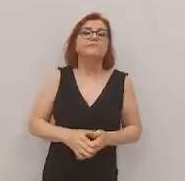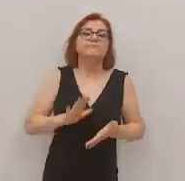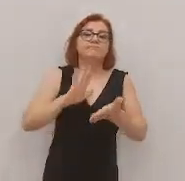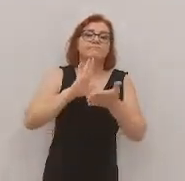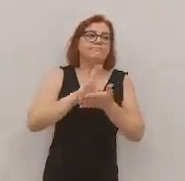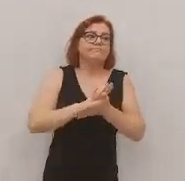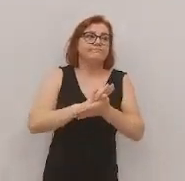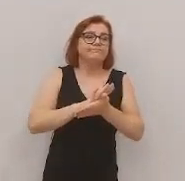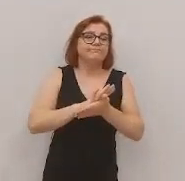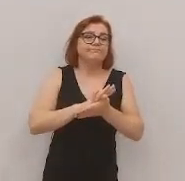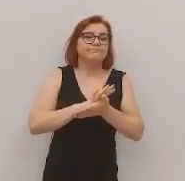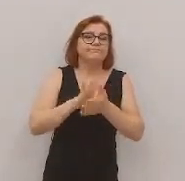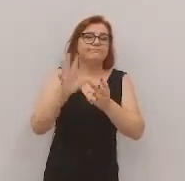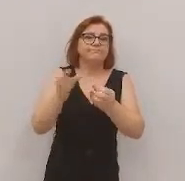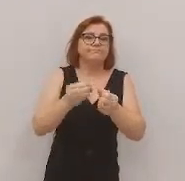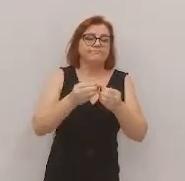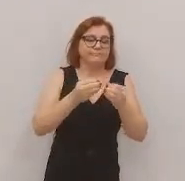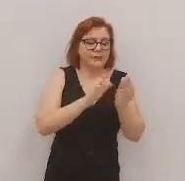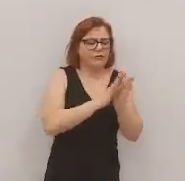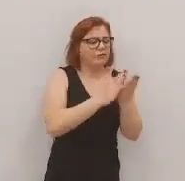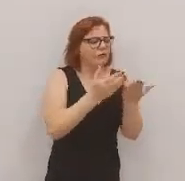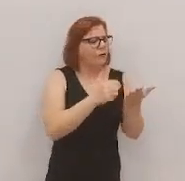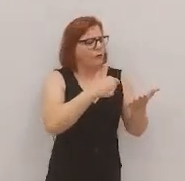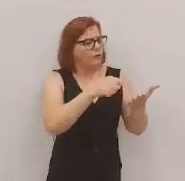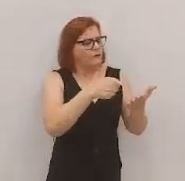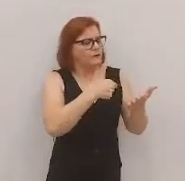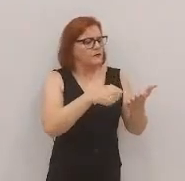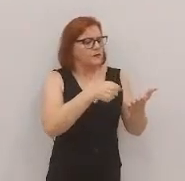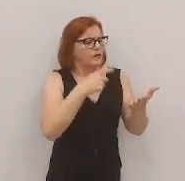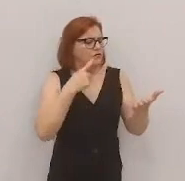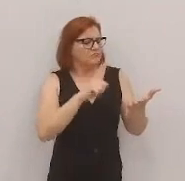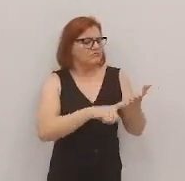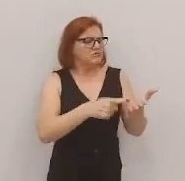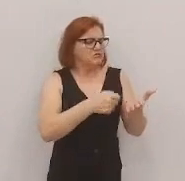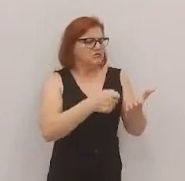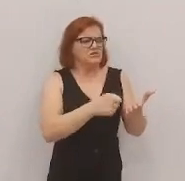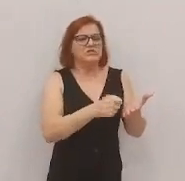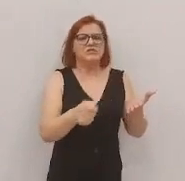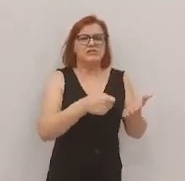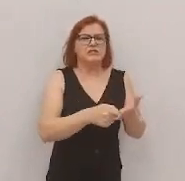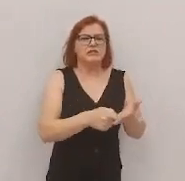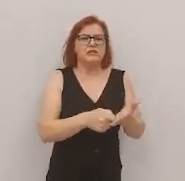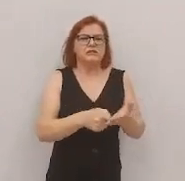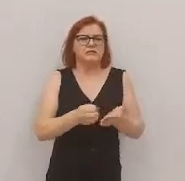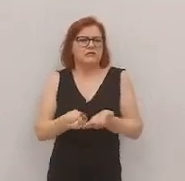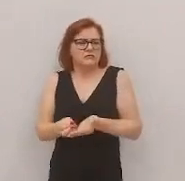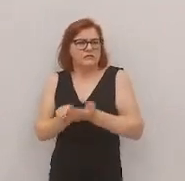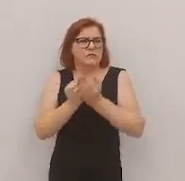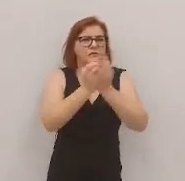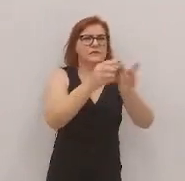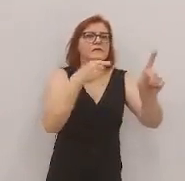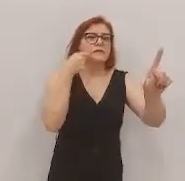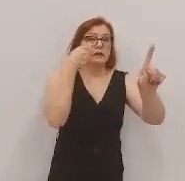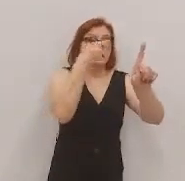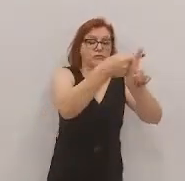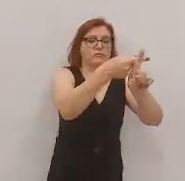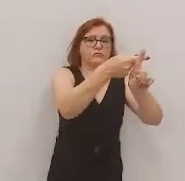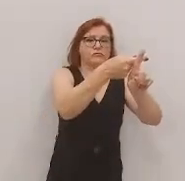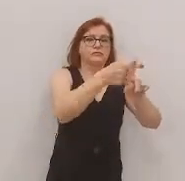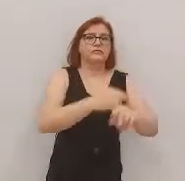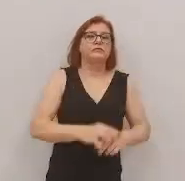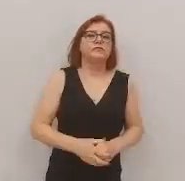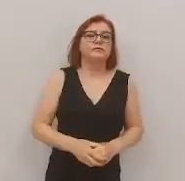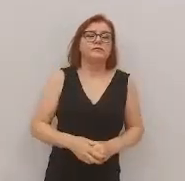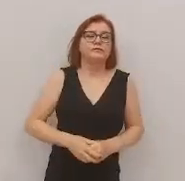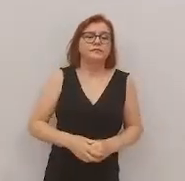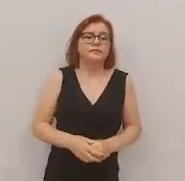fez? Pegou esse livro e colocou na cruz. Oh, Senhor Jesus! E